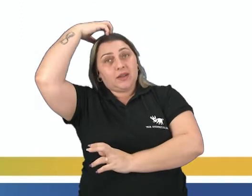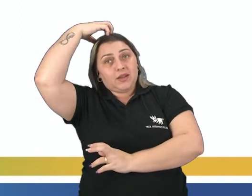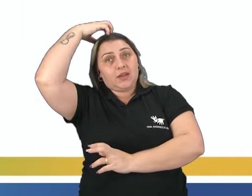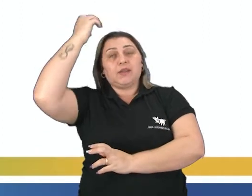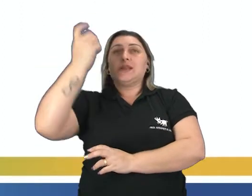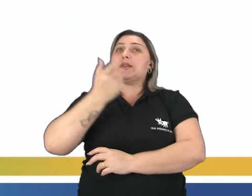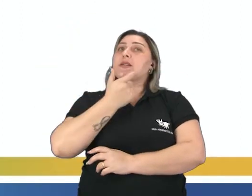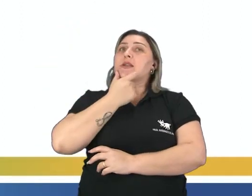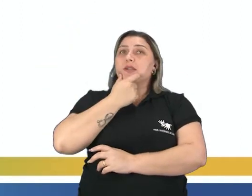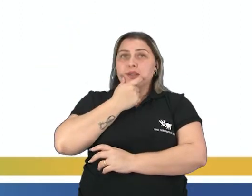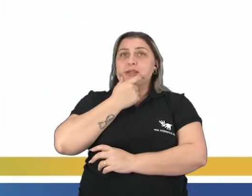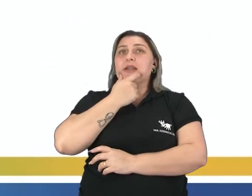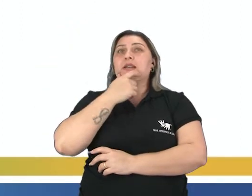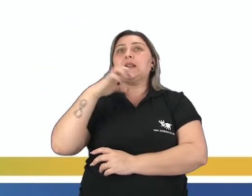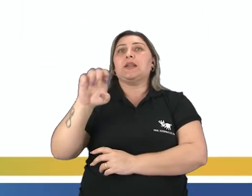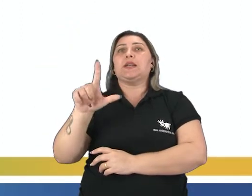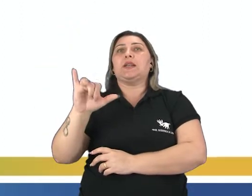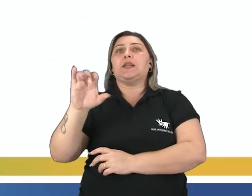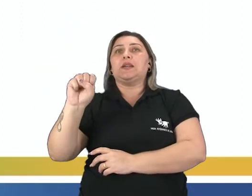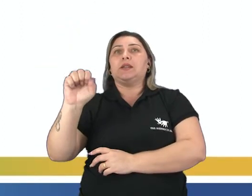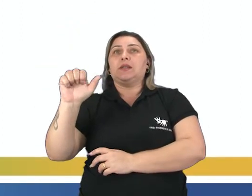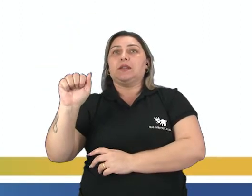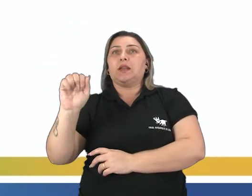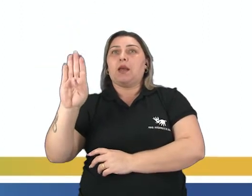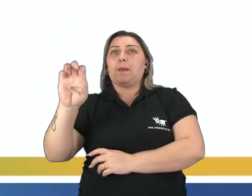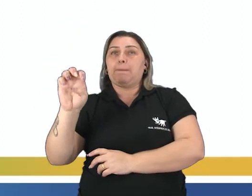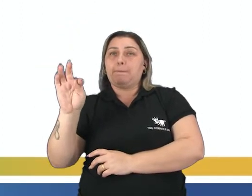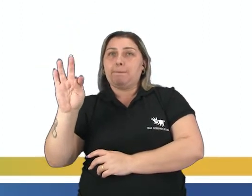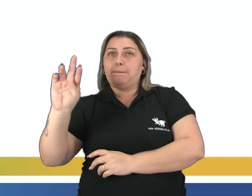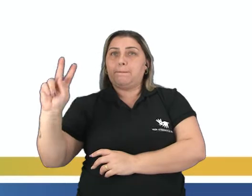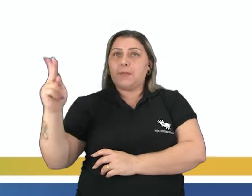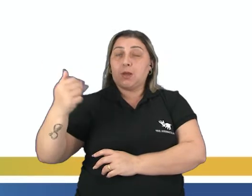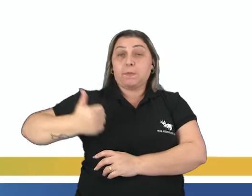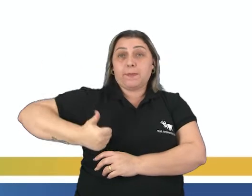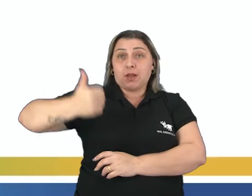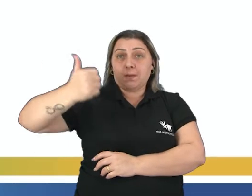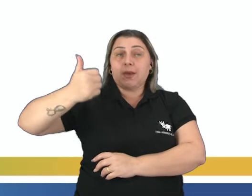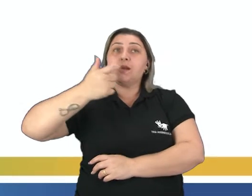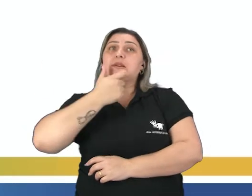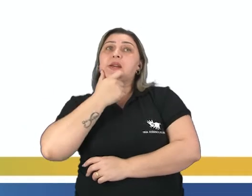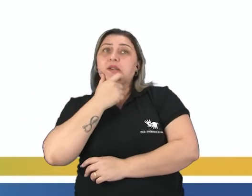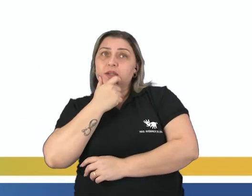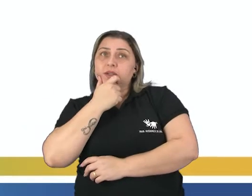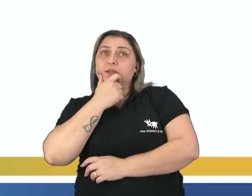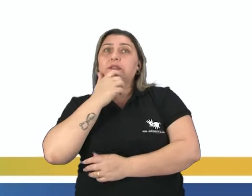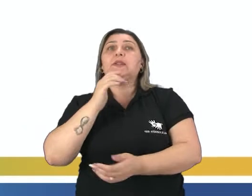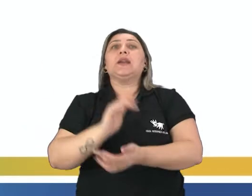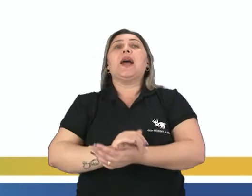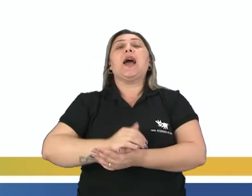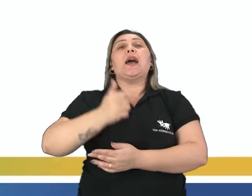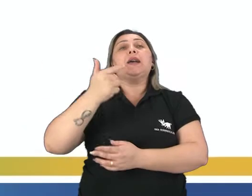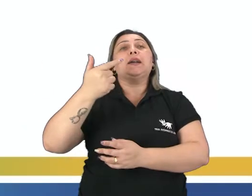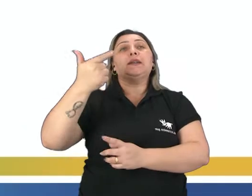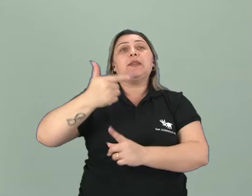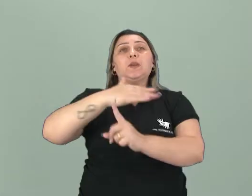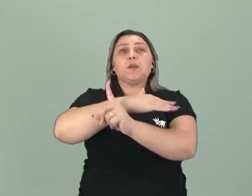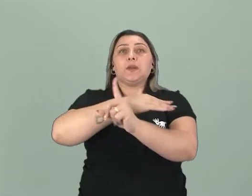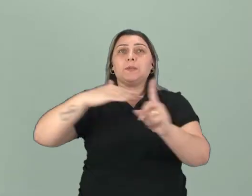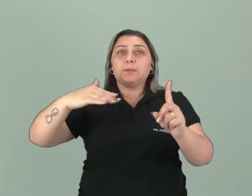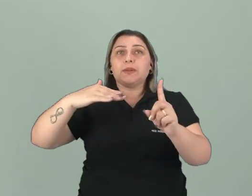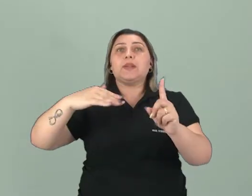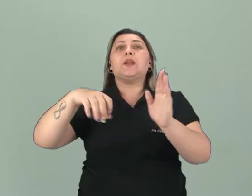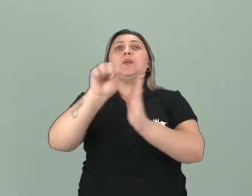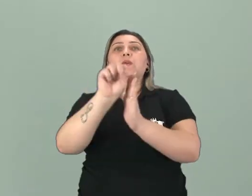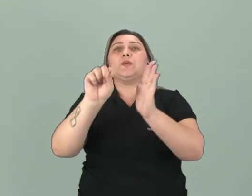Inglaterra, exatamente porque era o reinado da rainha Elizabeth I, durante mais ou menos ali a